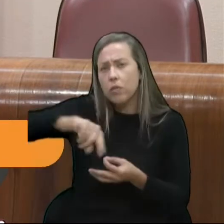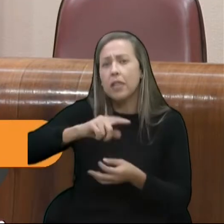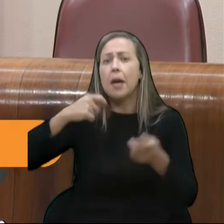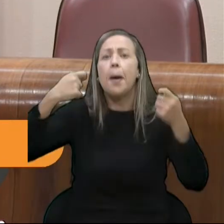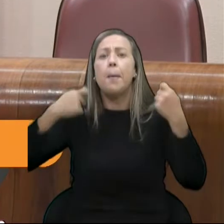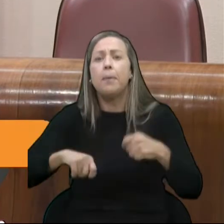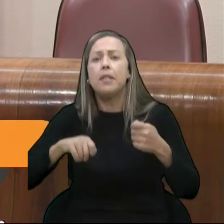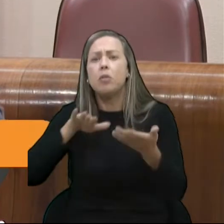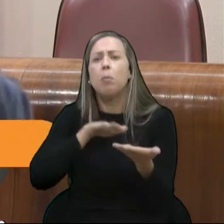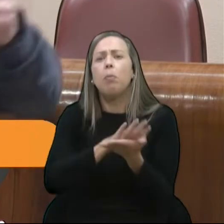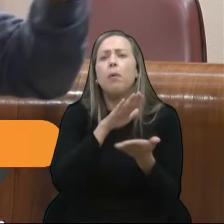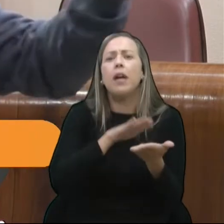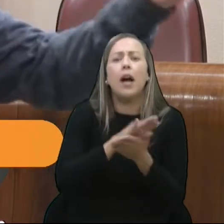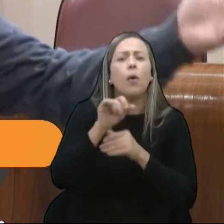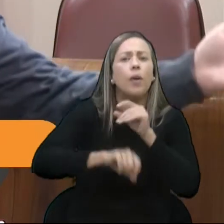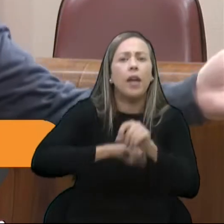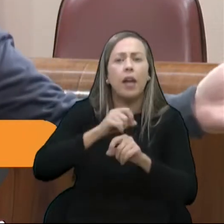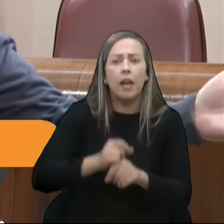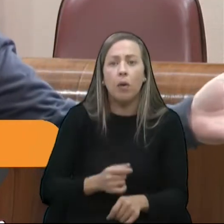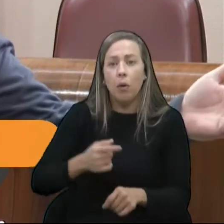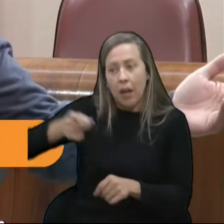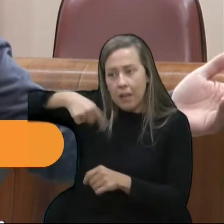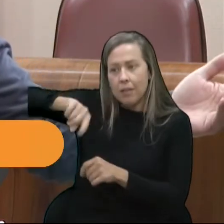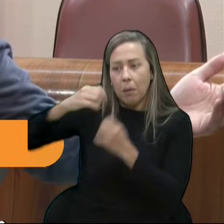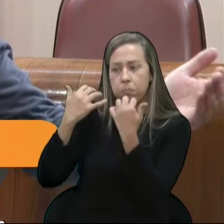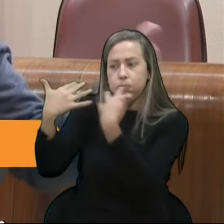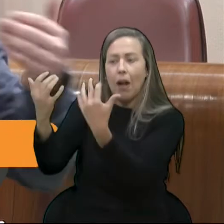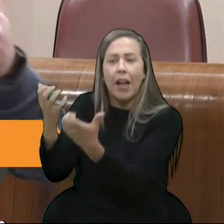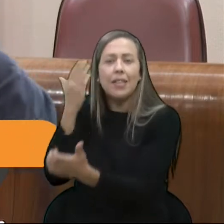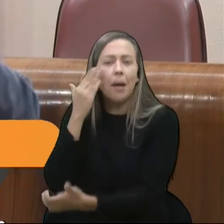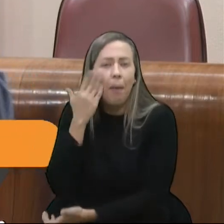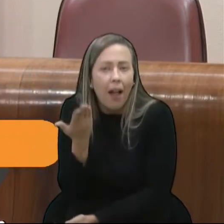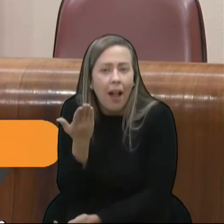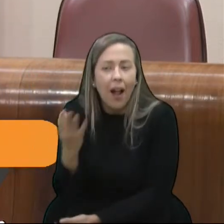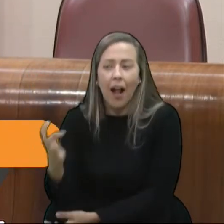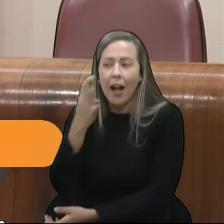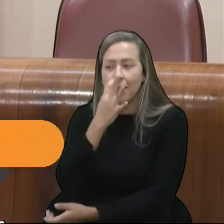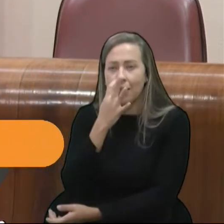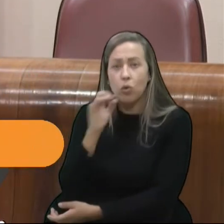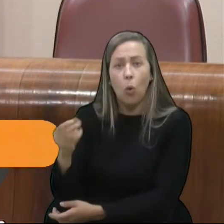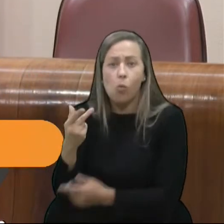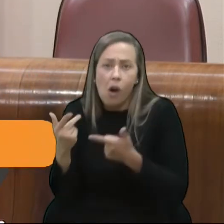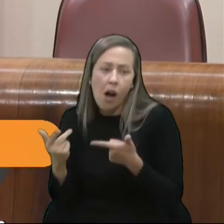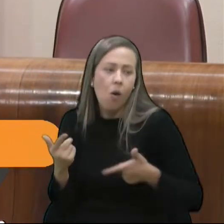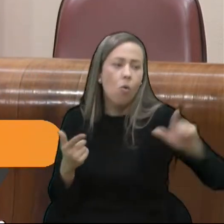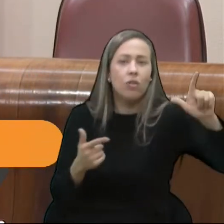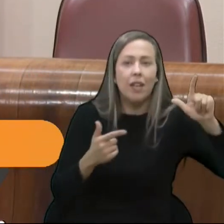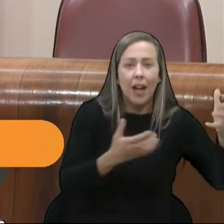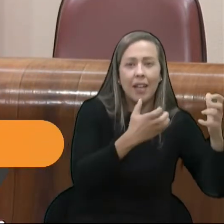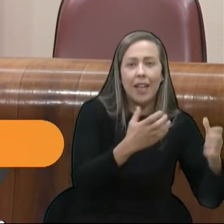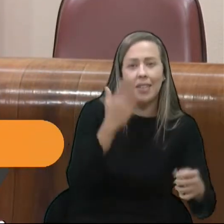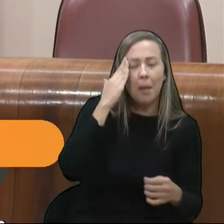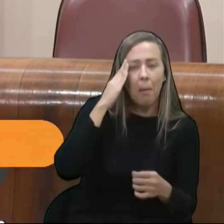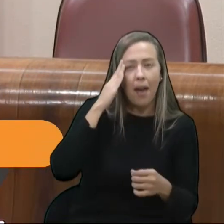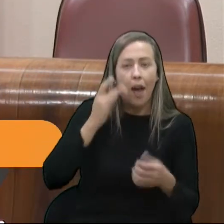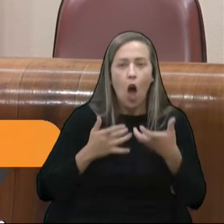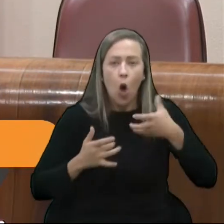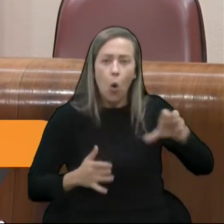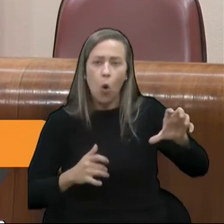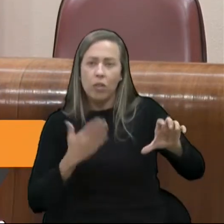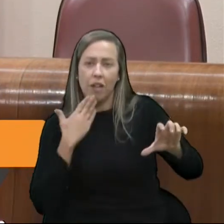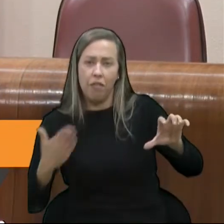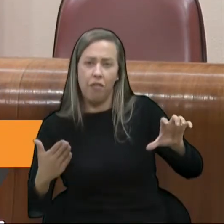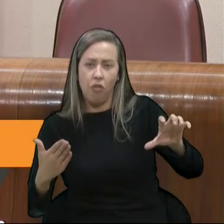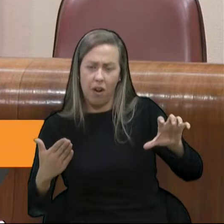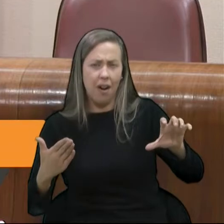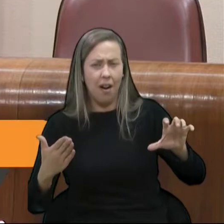preciso publicar o que o meu público quer saber, e não o que o outro público, e vice-versa, quer saber,